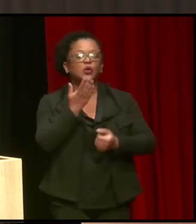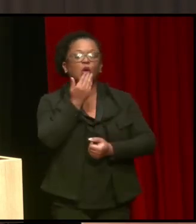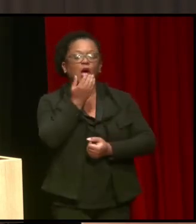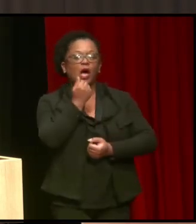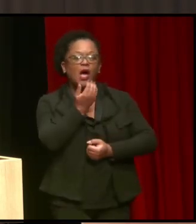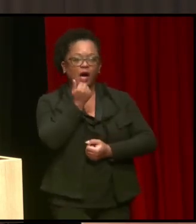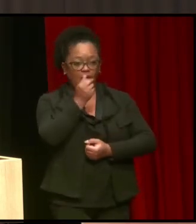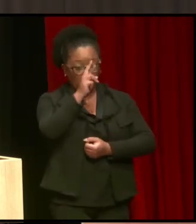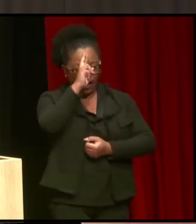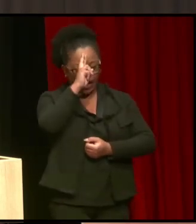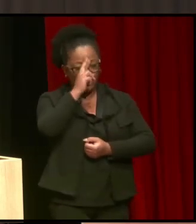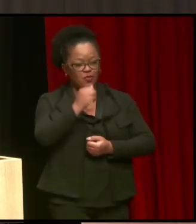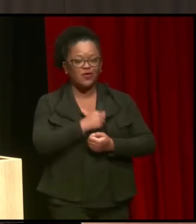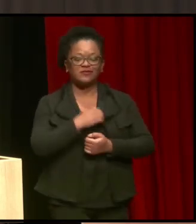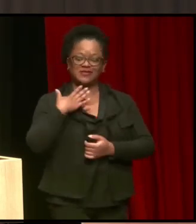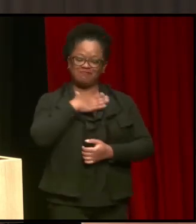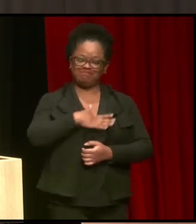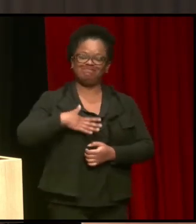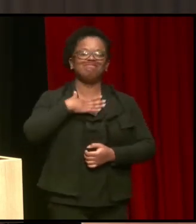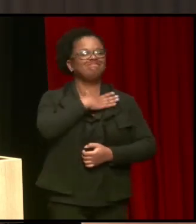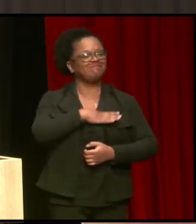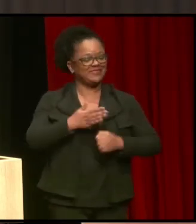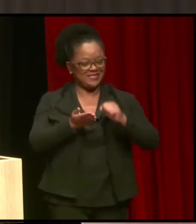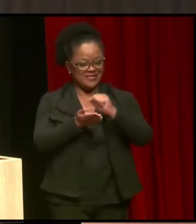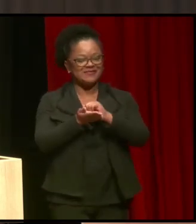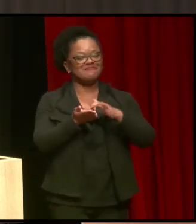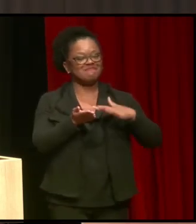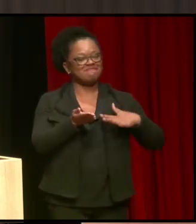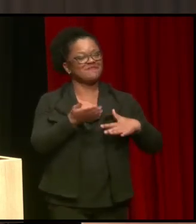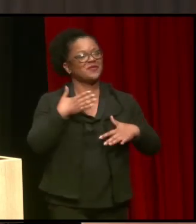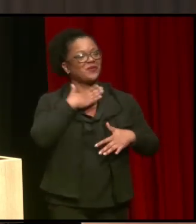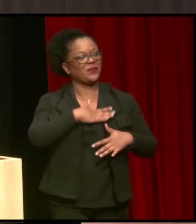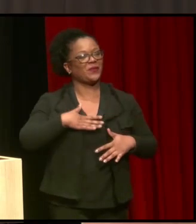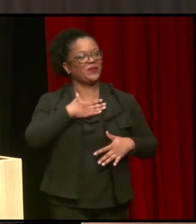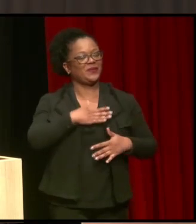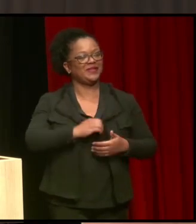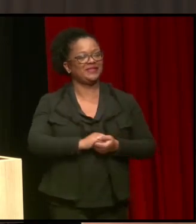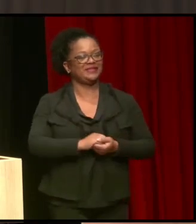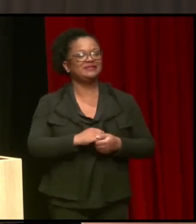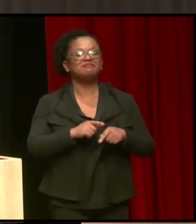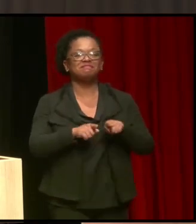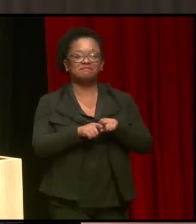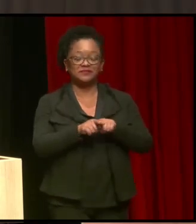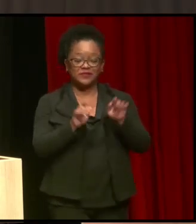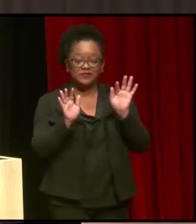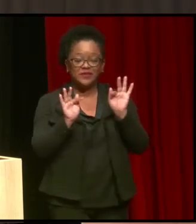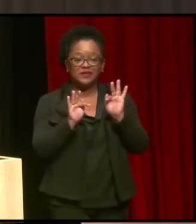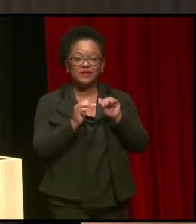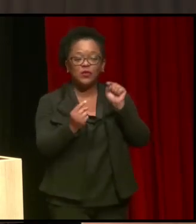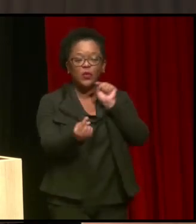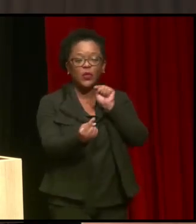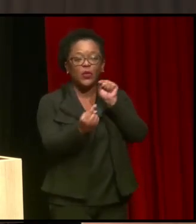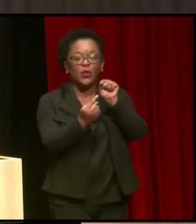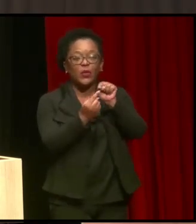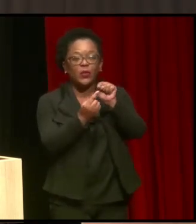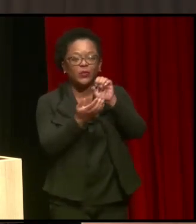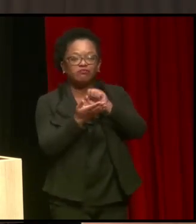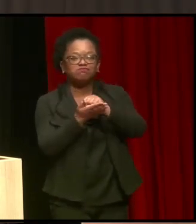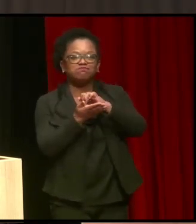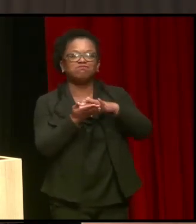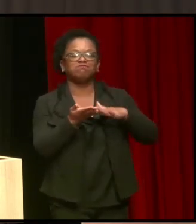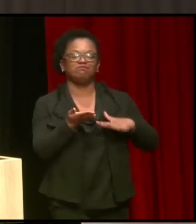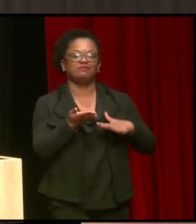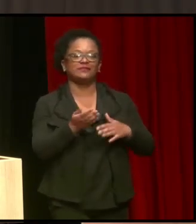forte depois. Atividade meio e atividade fim. Entenderam qual é, como é que é? Então, a